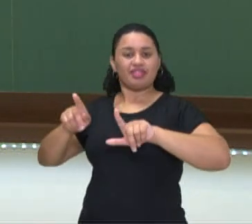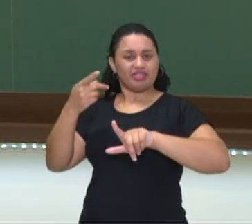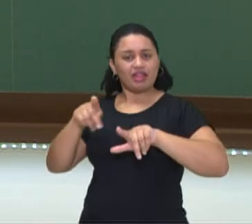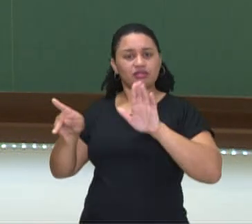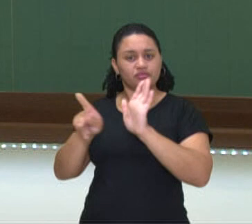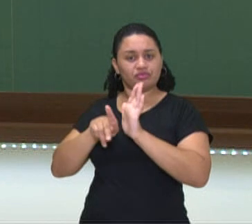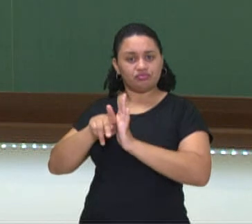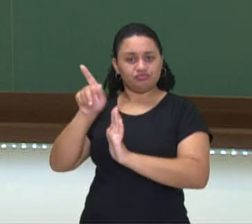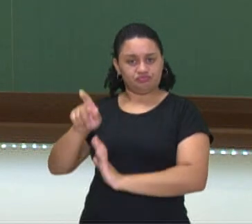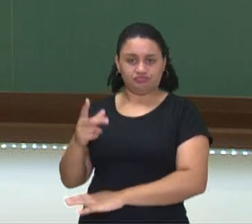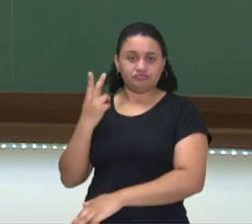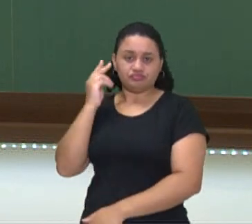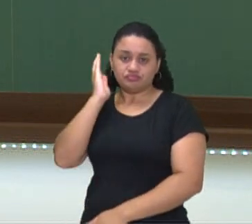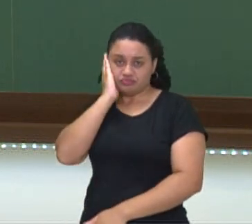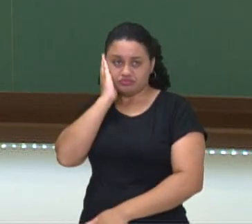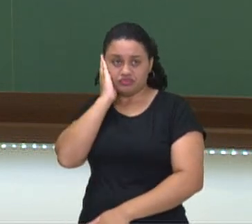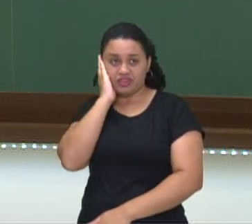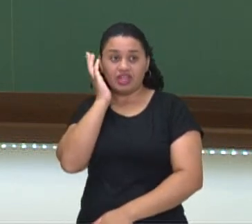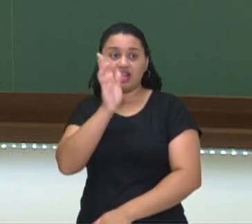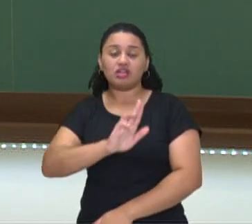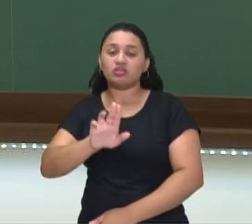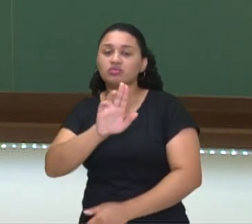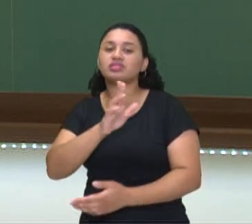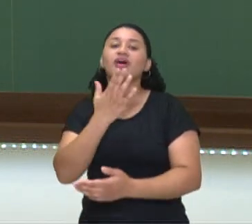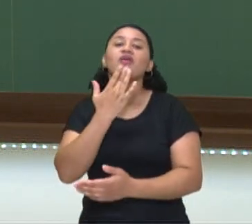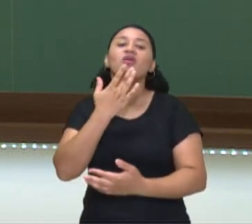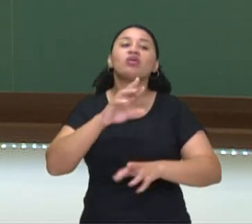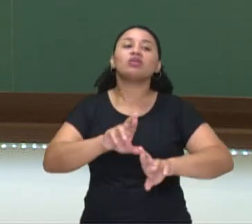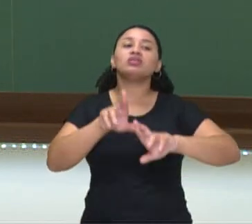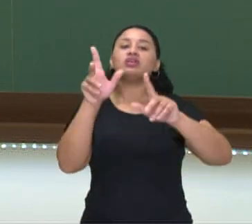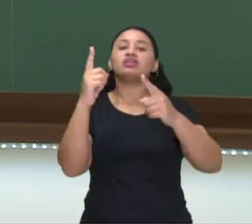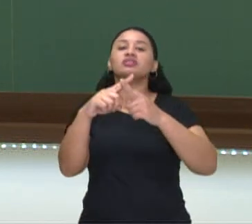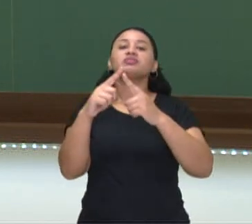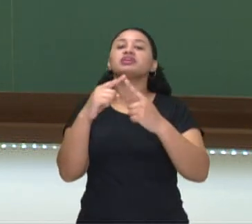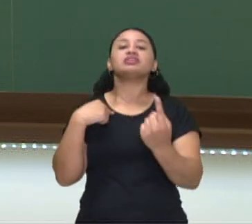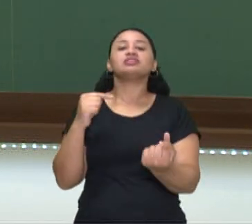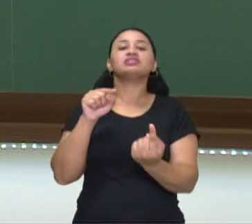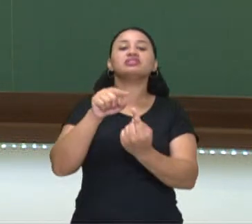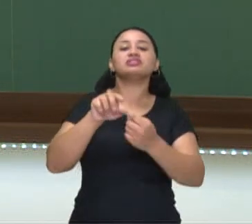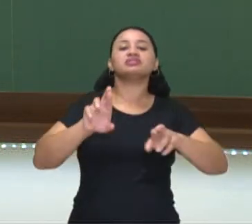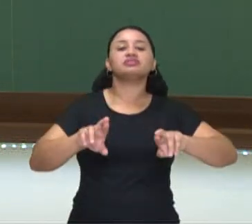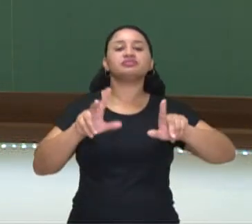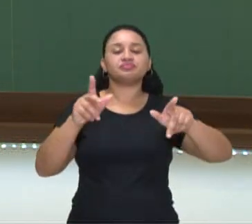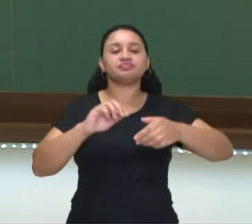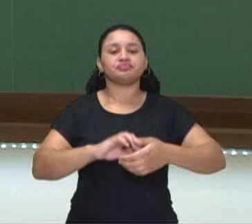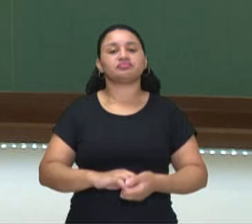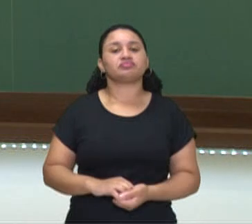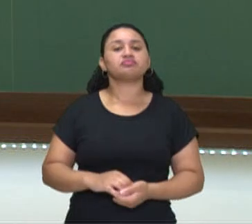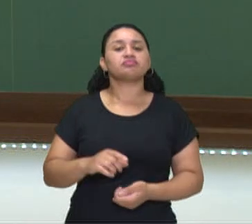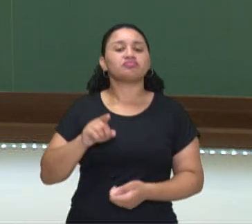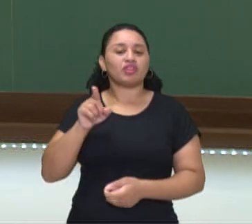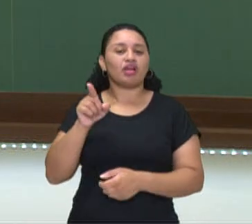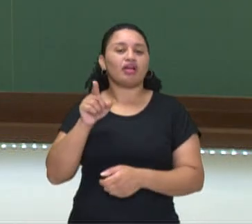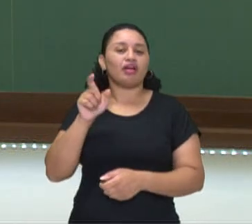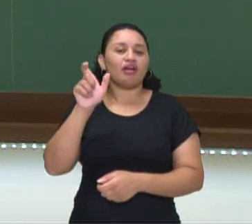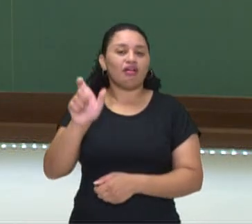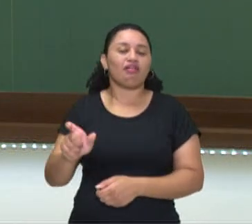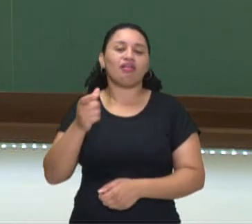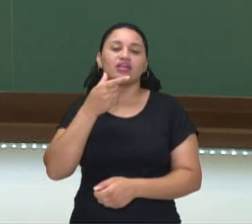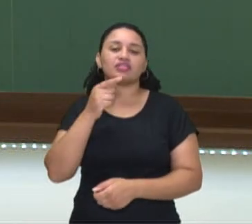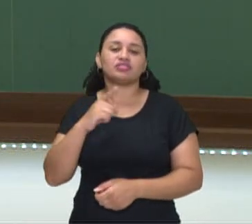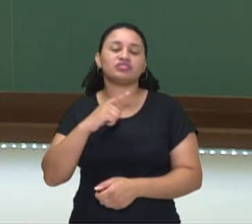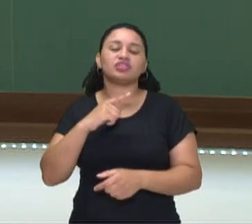cores diferentes com intenções diferentes, né? Van Gogh, então, ele tinha aquele estudo, né,